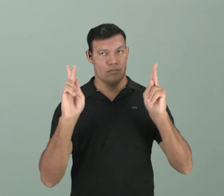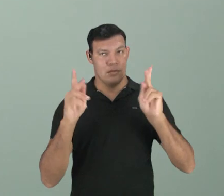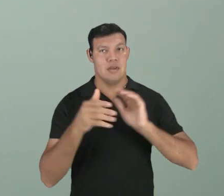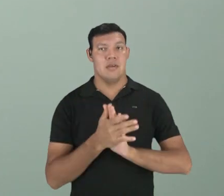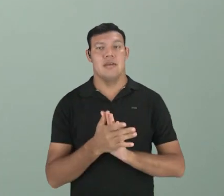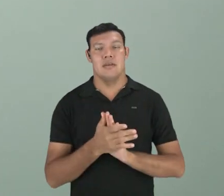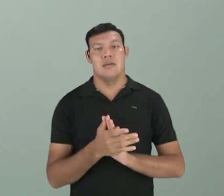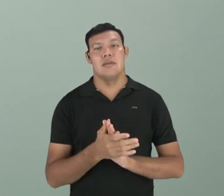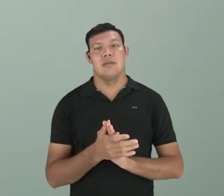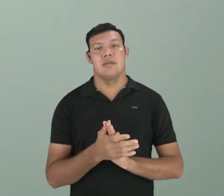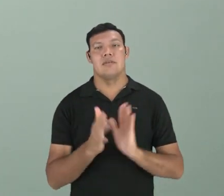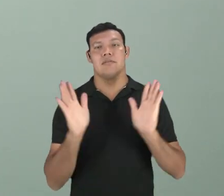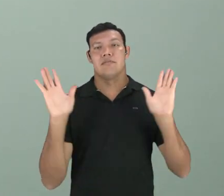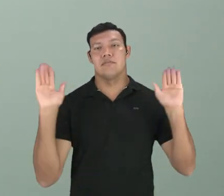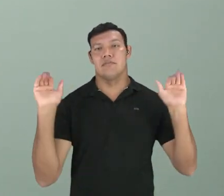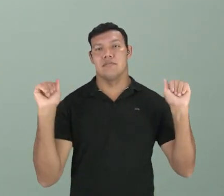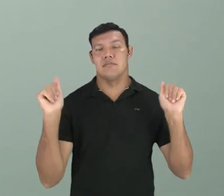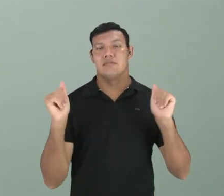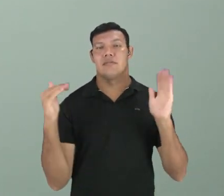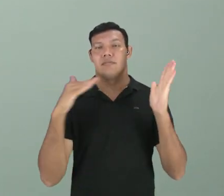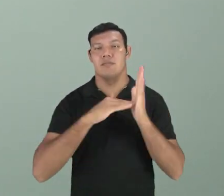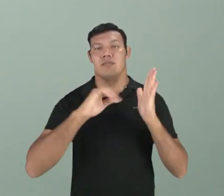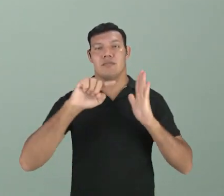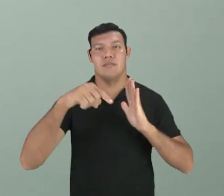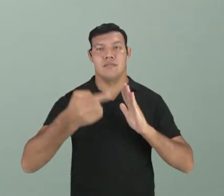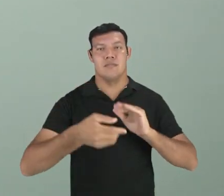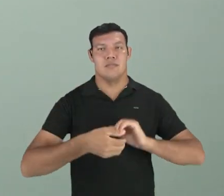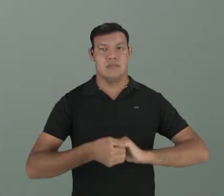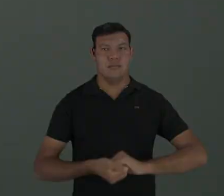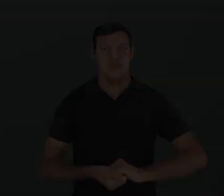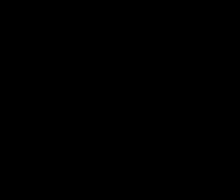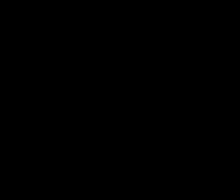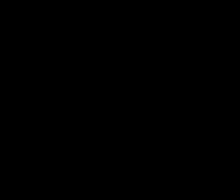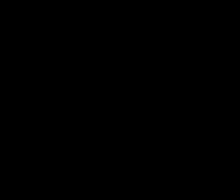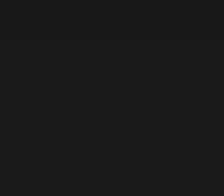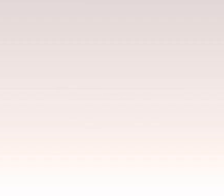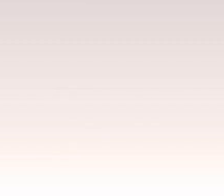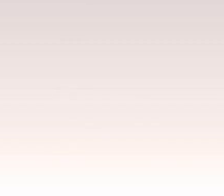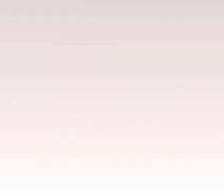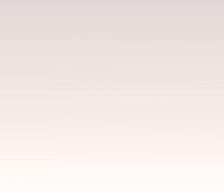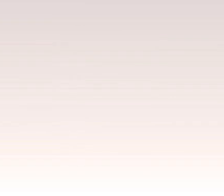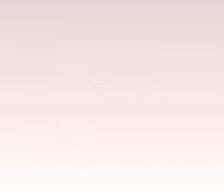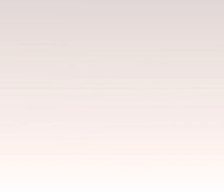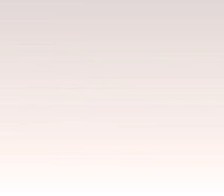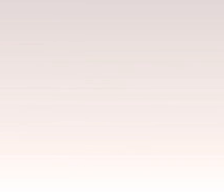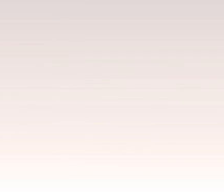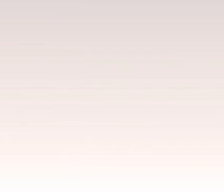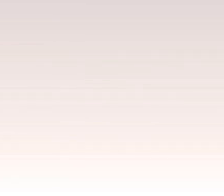Bye, bye. Tchau, tchau. E até a próxima.